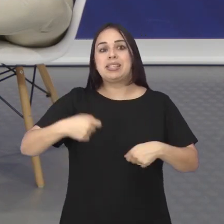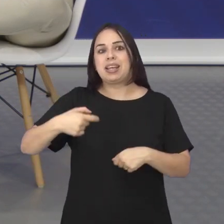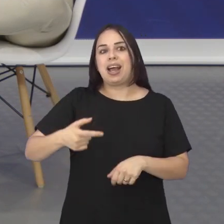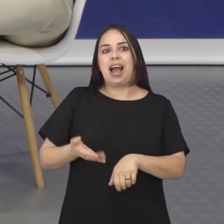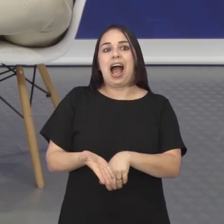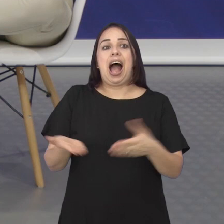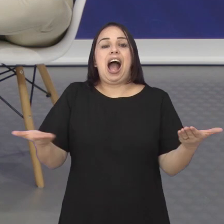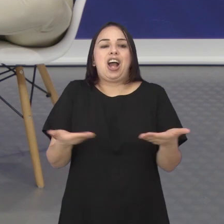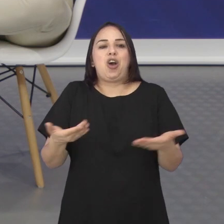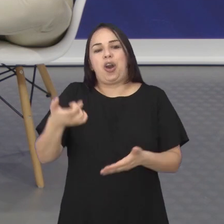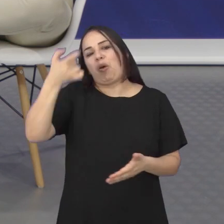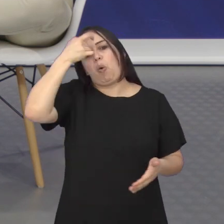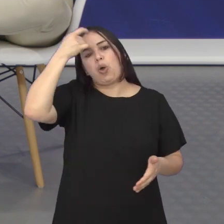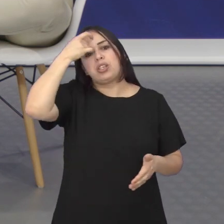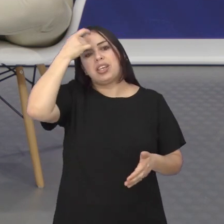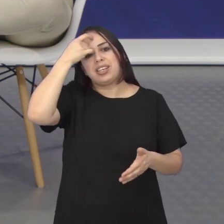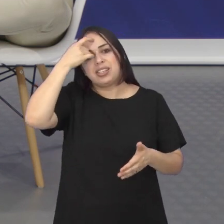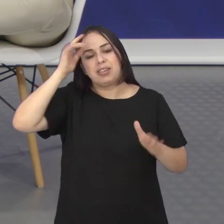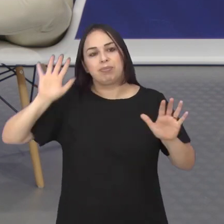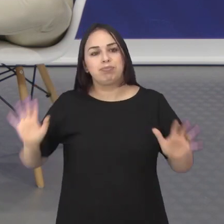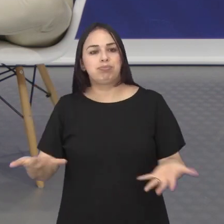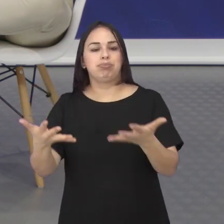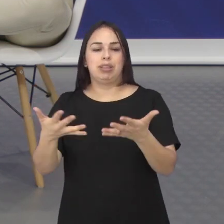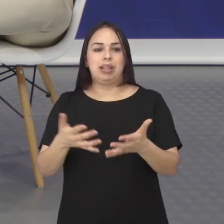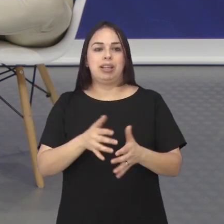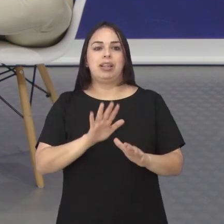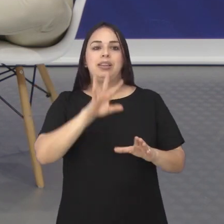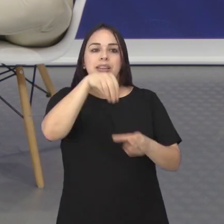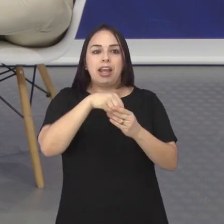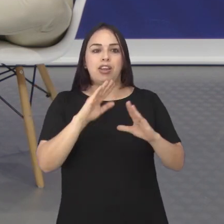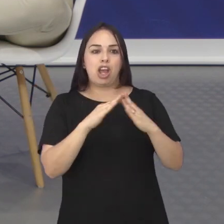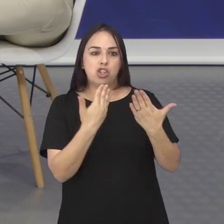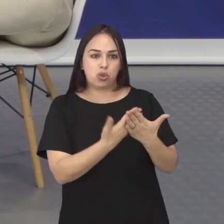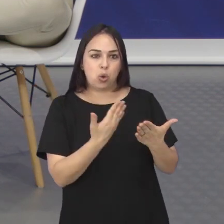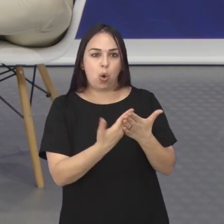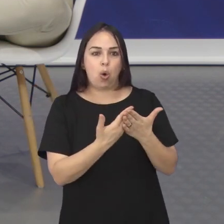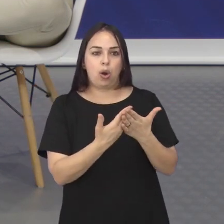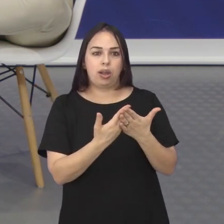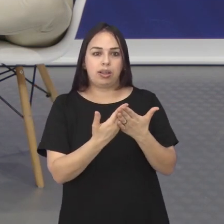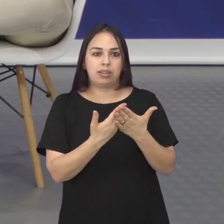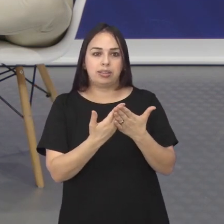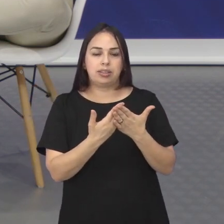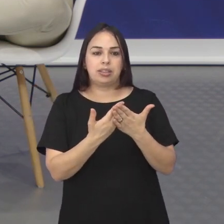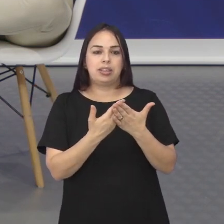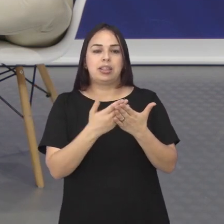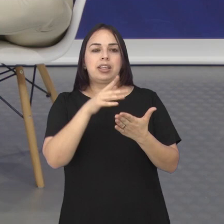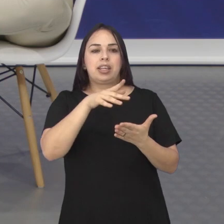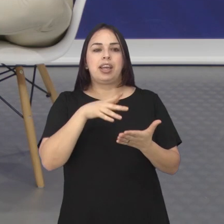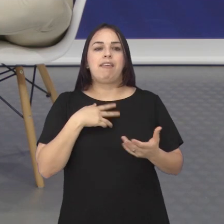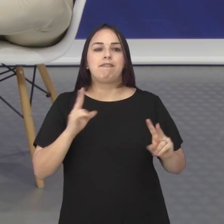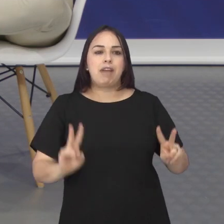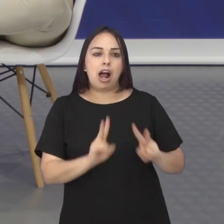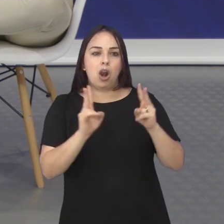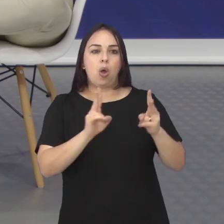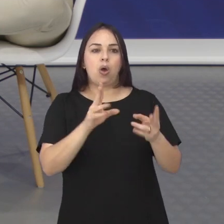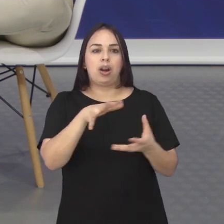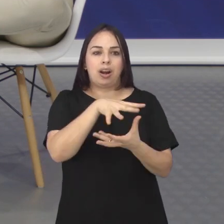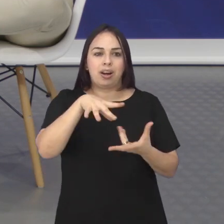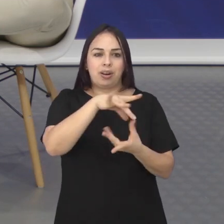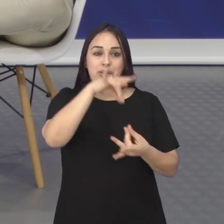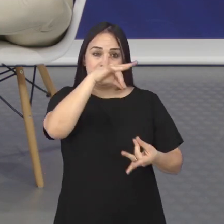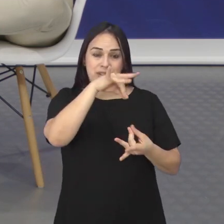consciência coletiva, né? Porque a própria escola já é um ambiente que valoriza a democracia,